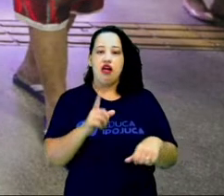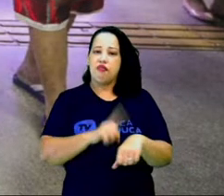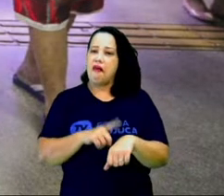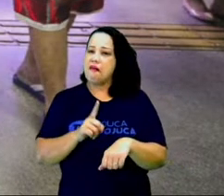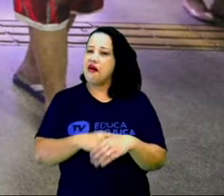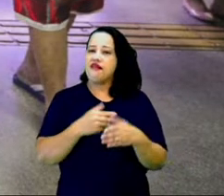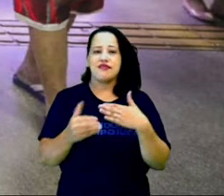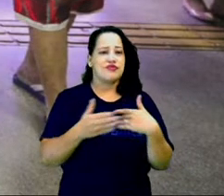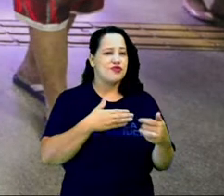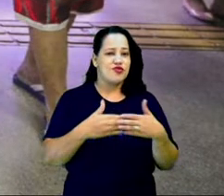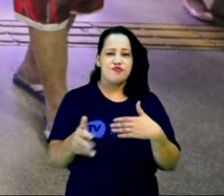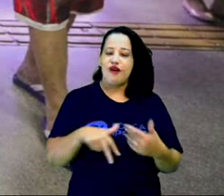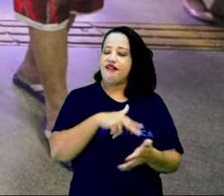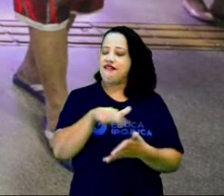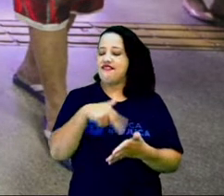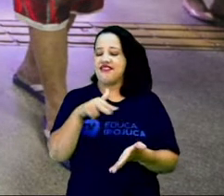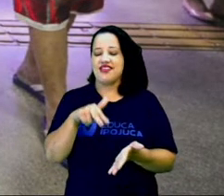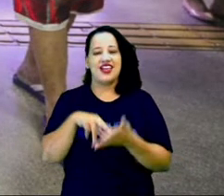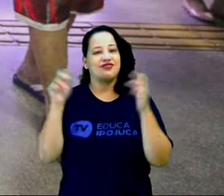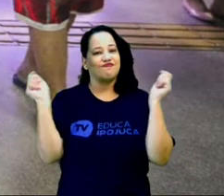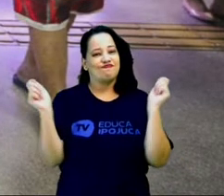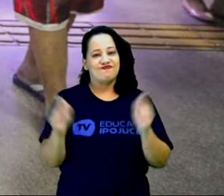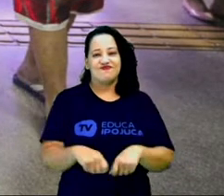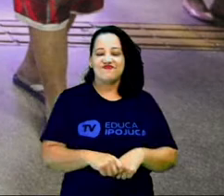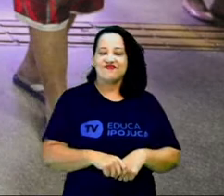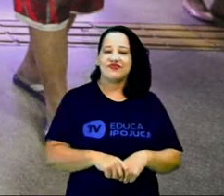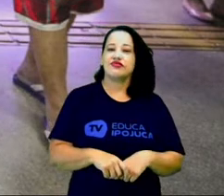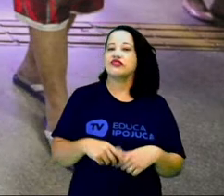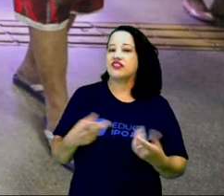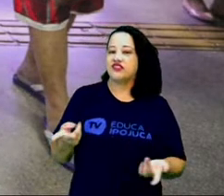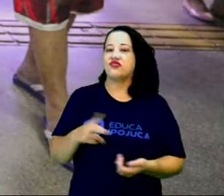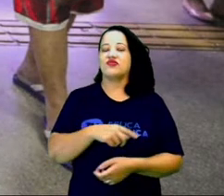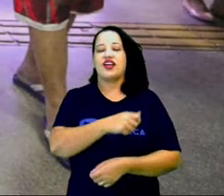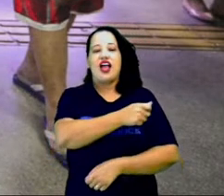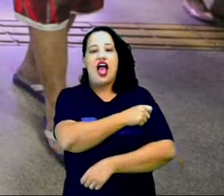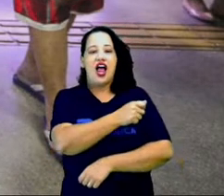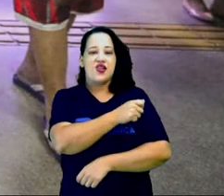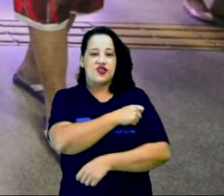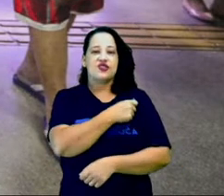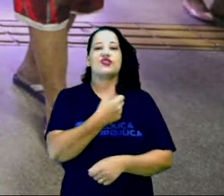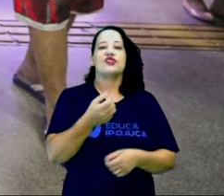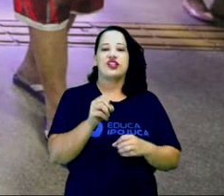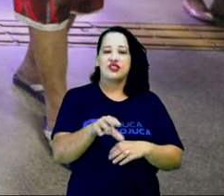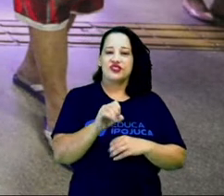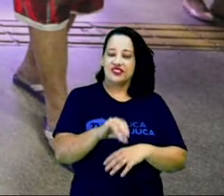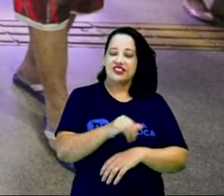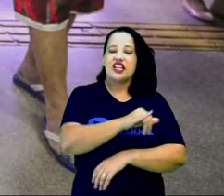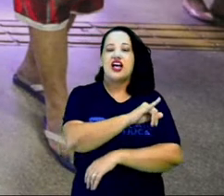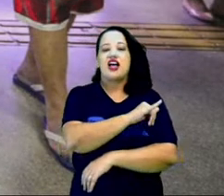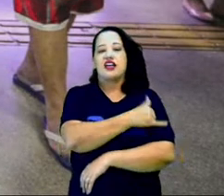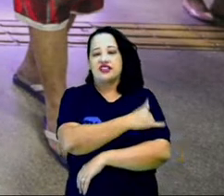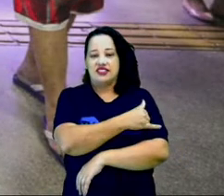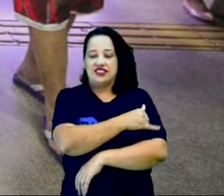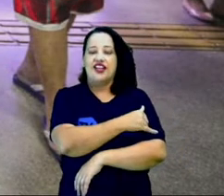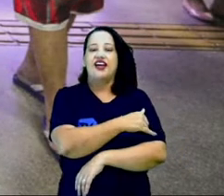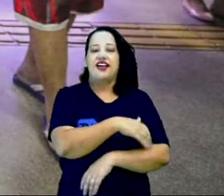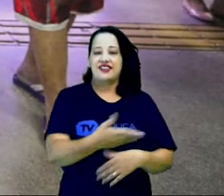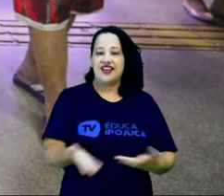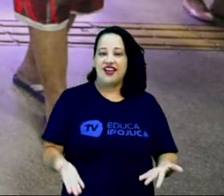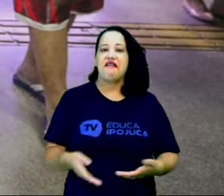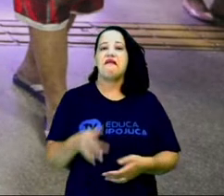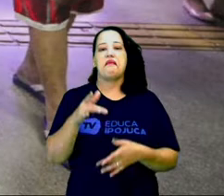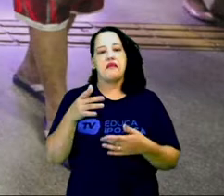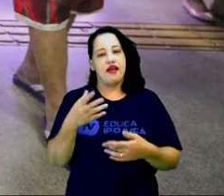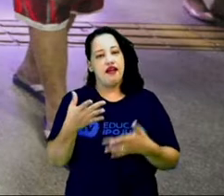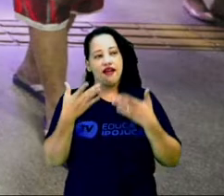de participar de um movimento de dança. E aqui uma visualização de alunos da educação de jovens e adultos participando de uma apresentação